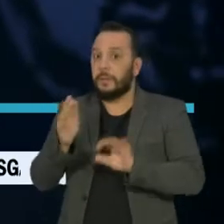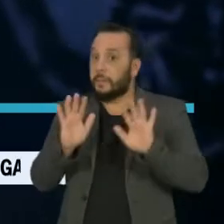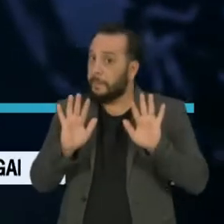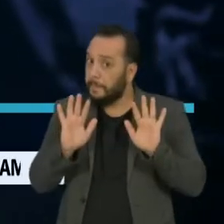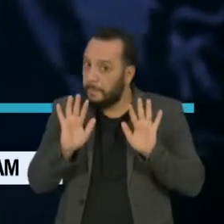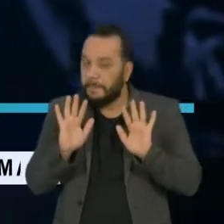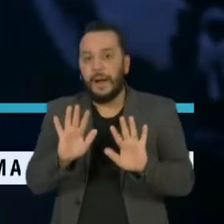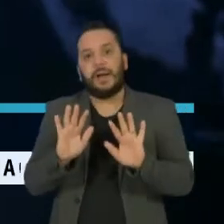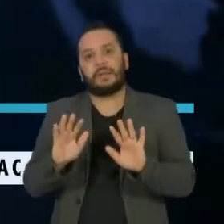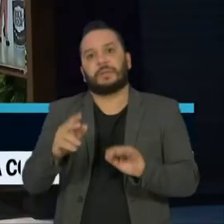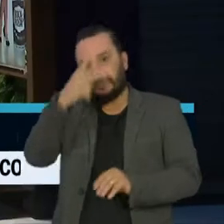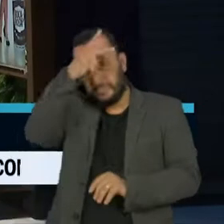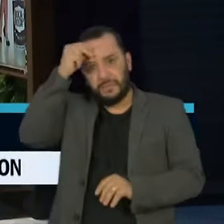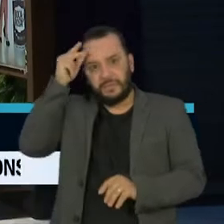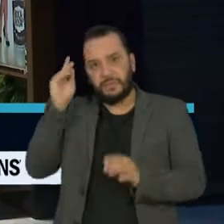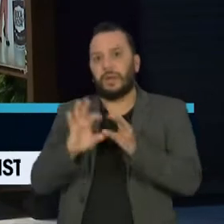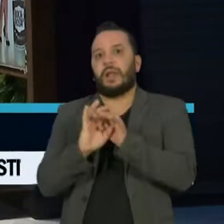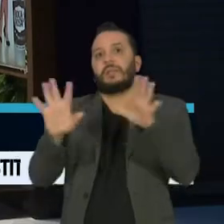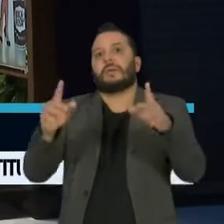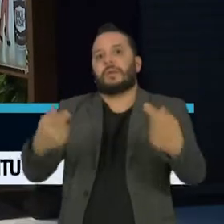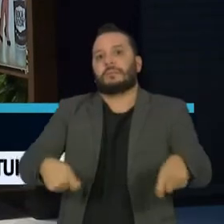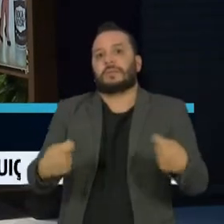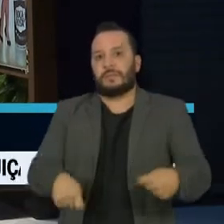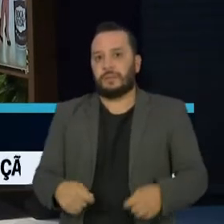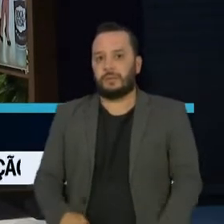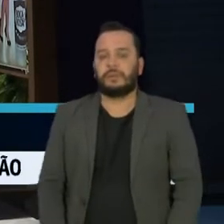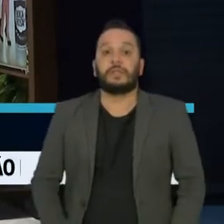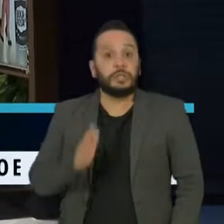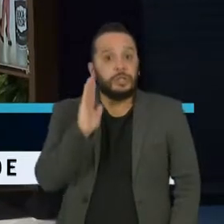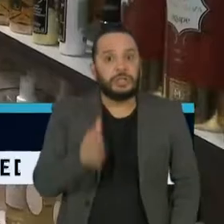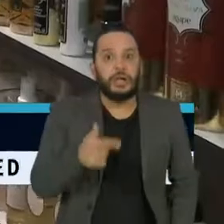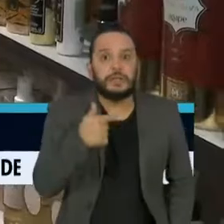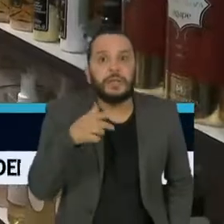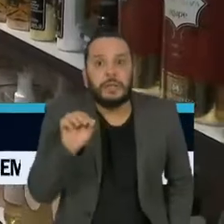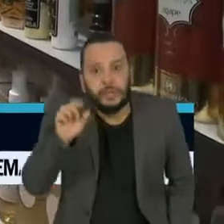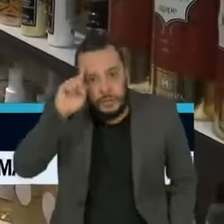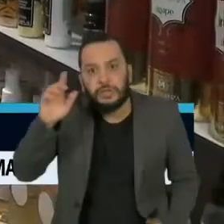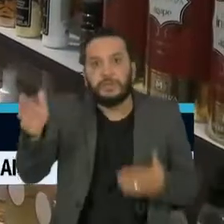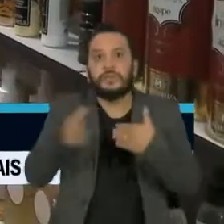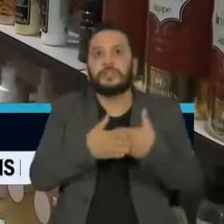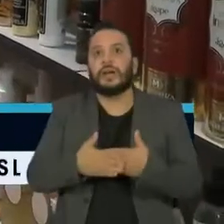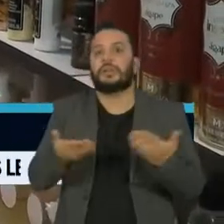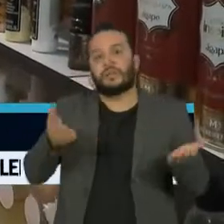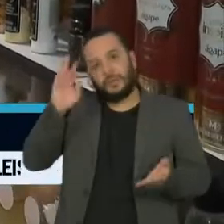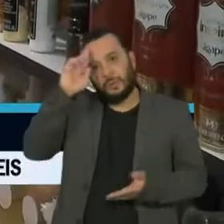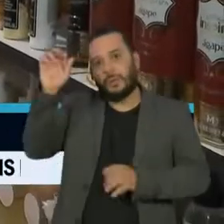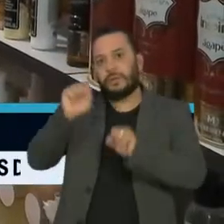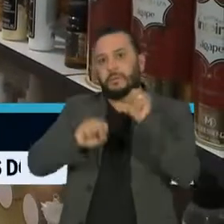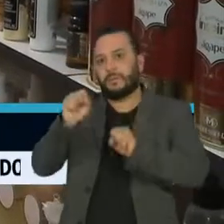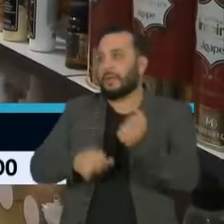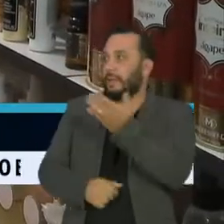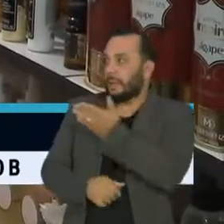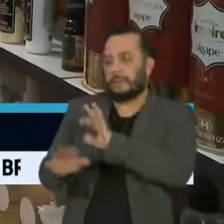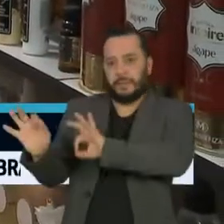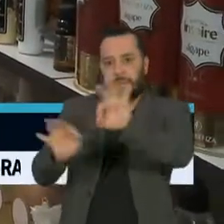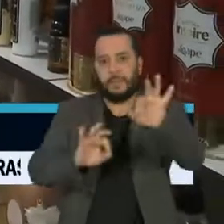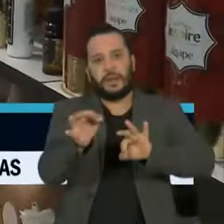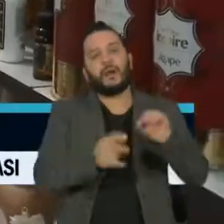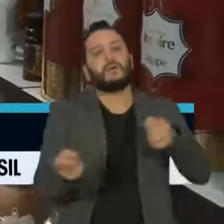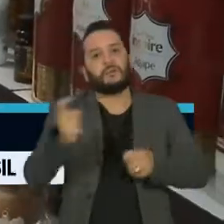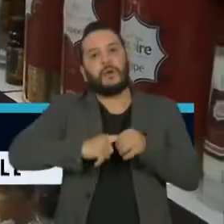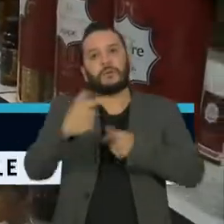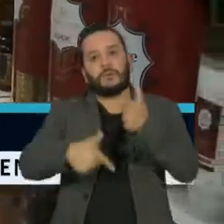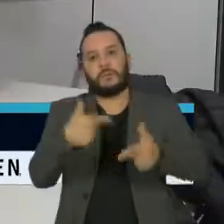que houver a liberação pela prefeitura depois de mais de 70 dias com a loja fechada a empresária maria tereza prepara o